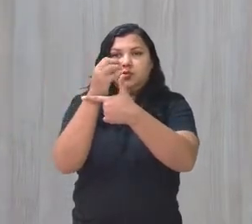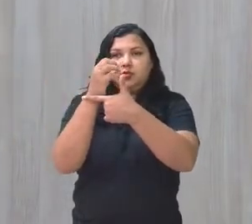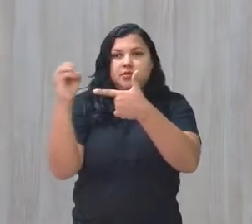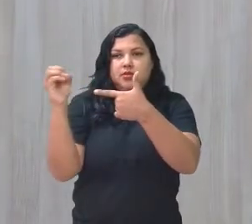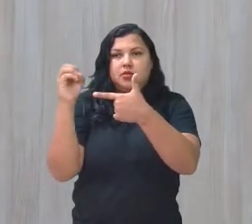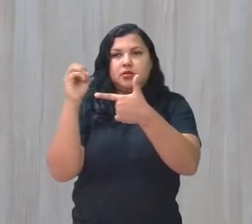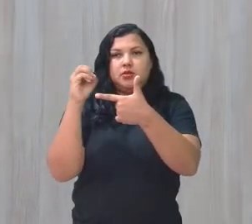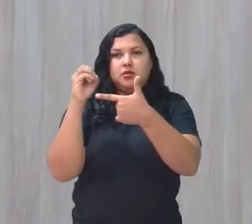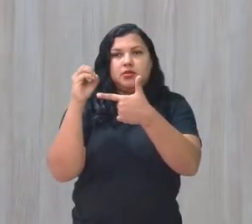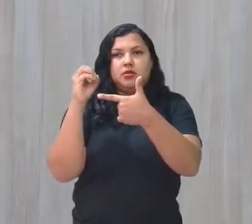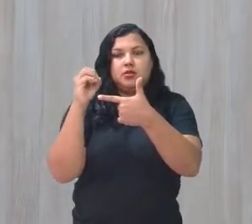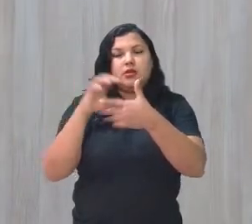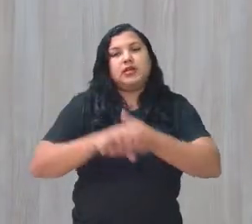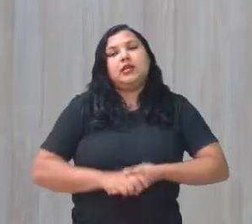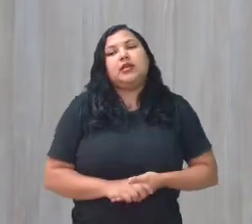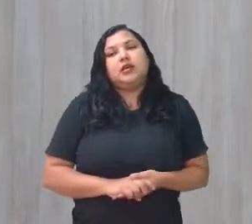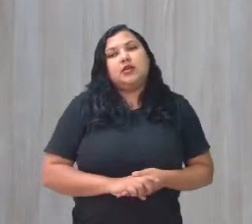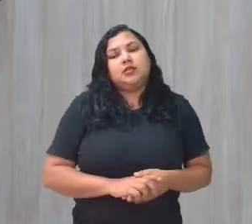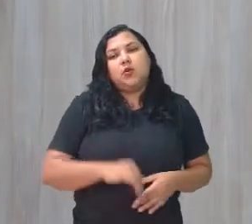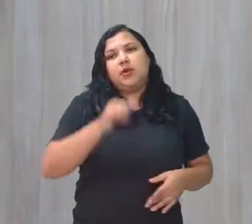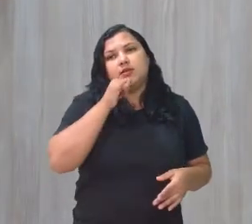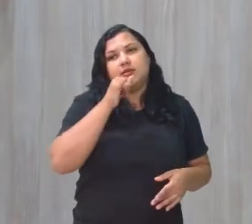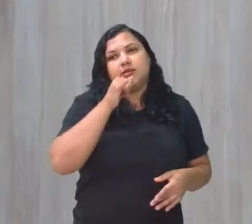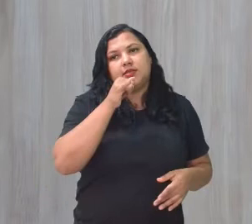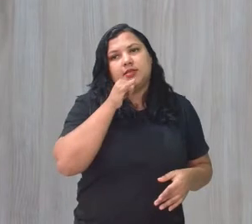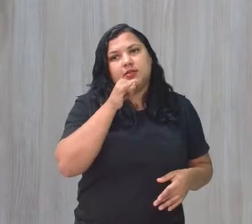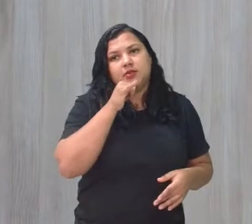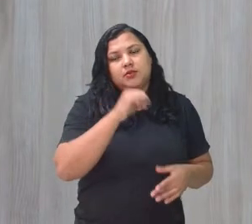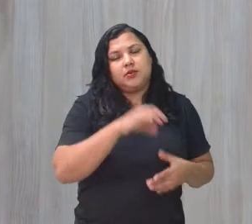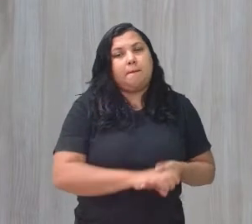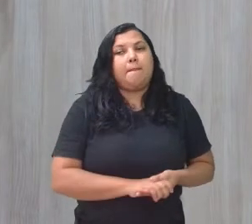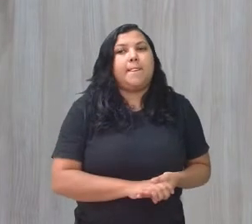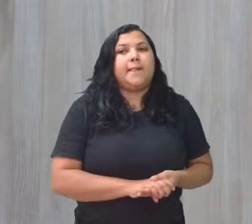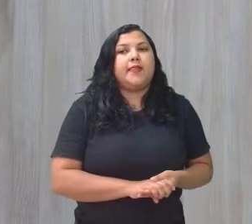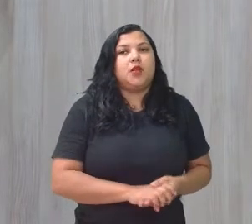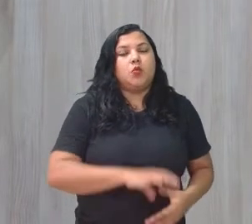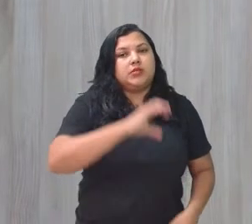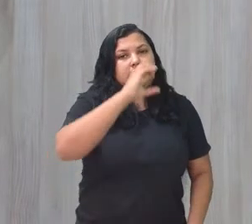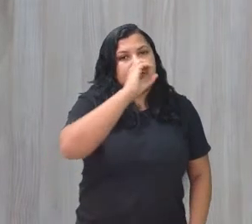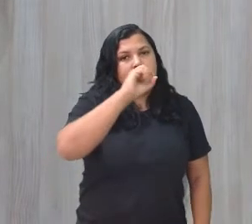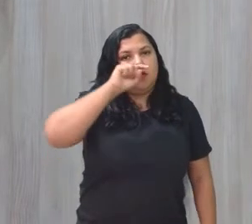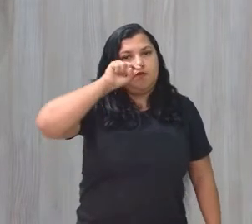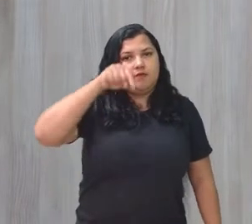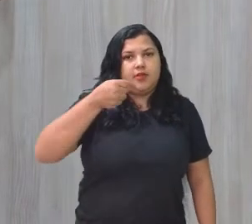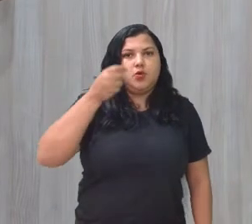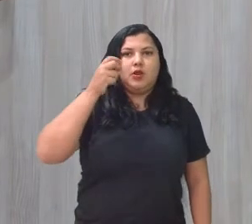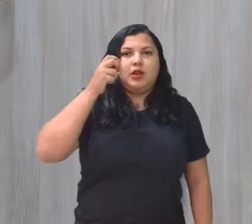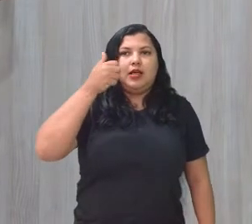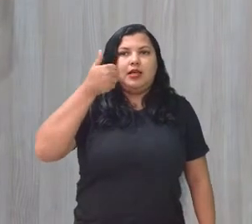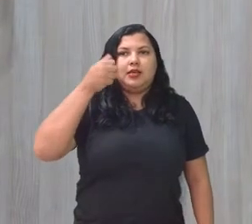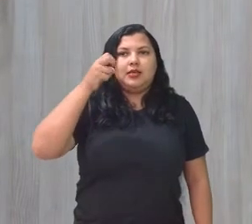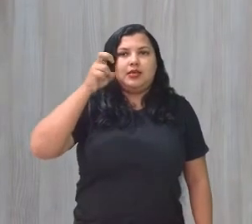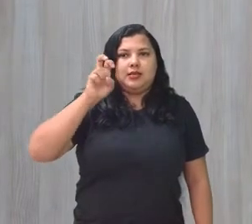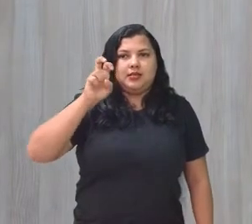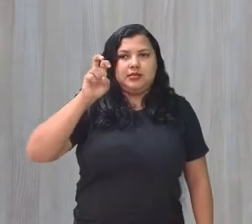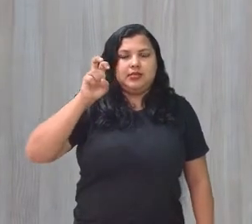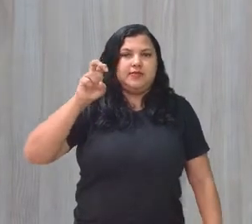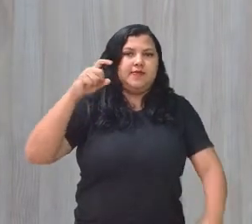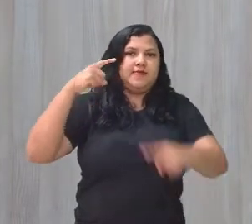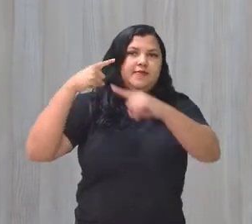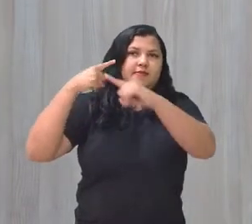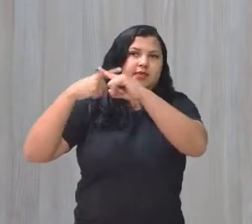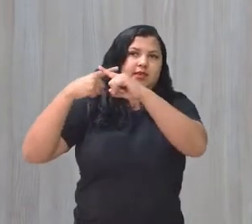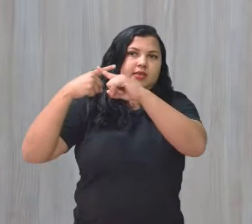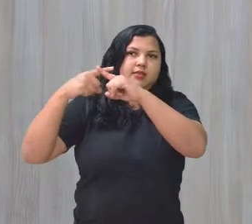faz 15 dividido por 100. Então, se você fizer 0,15 vezes 300, tu vai encontrar 45.